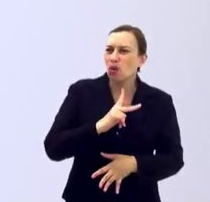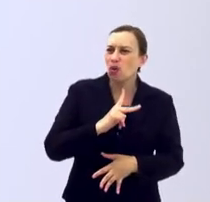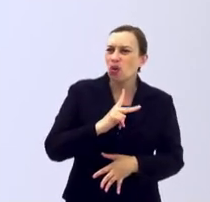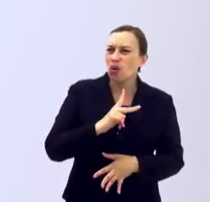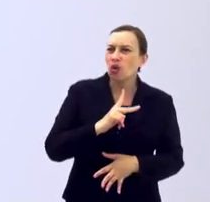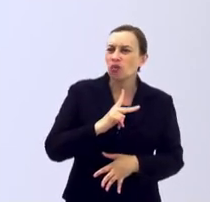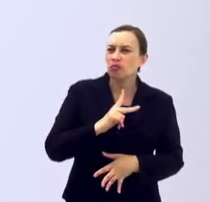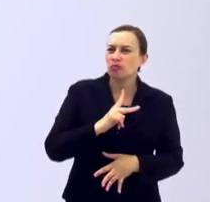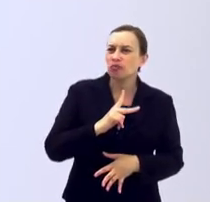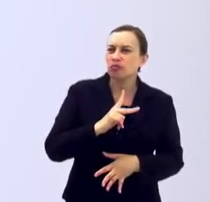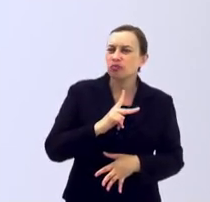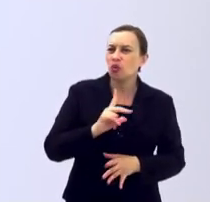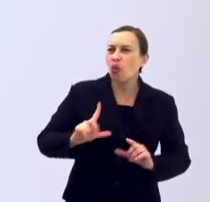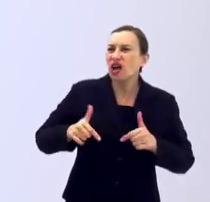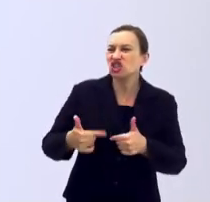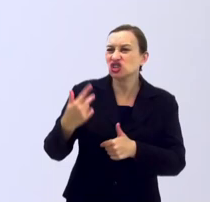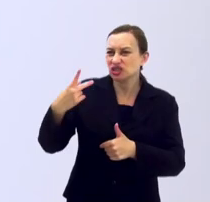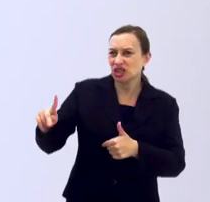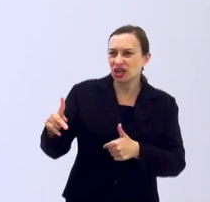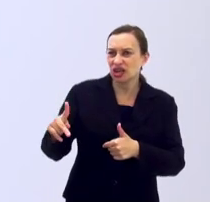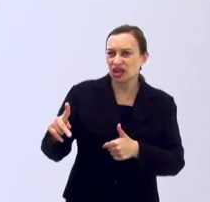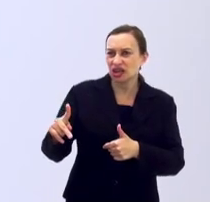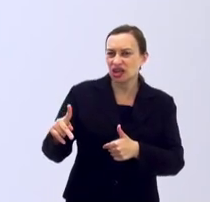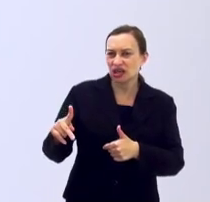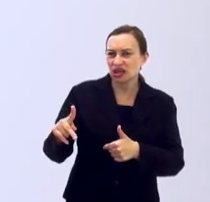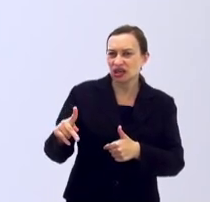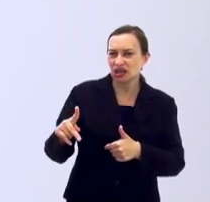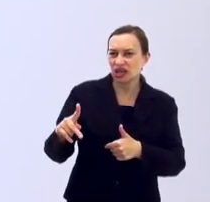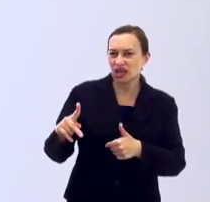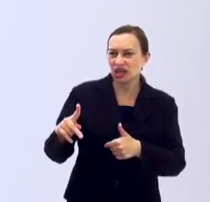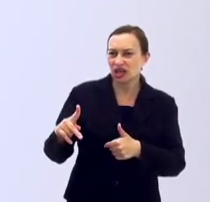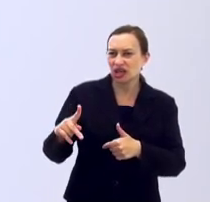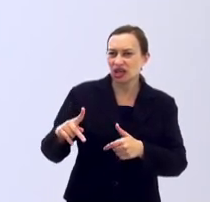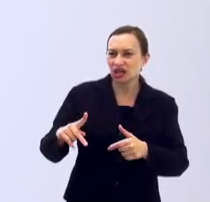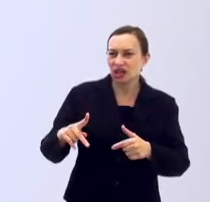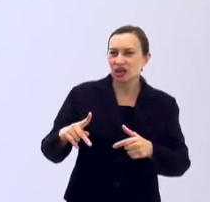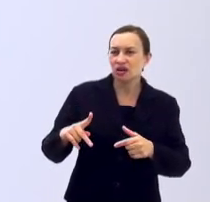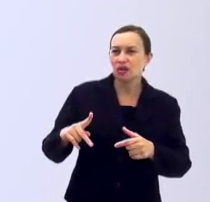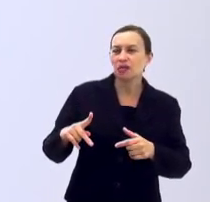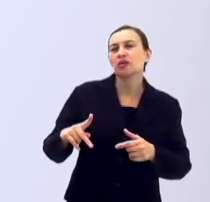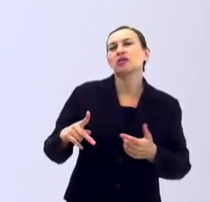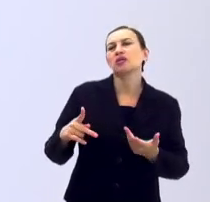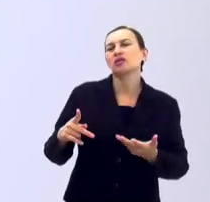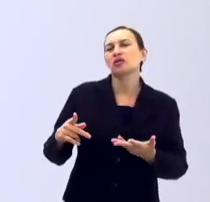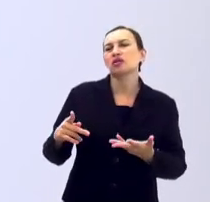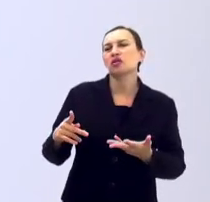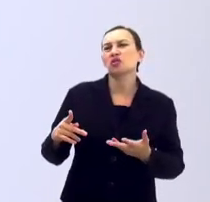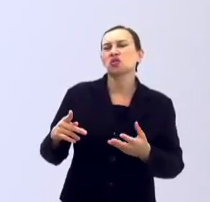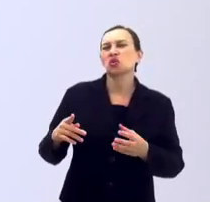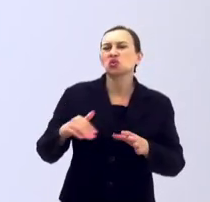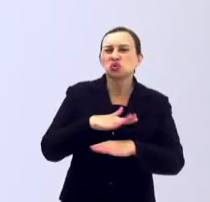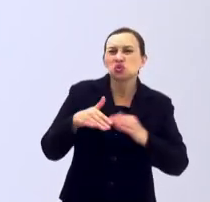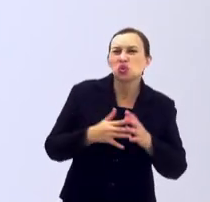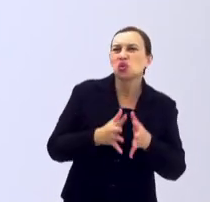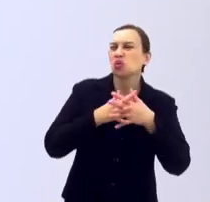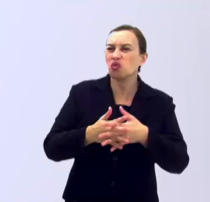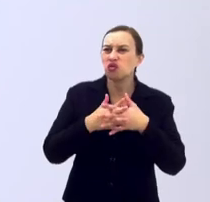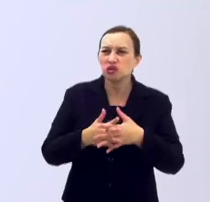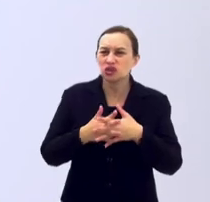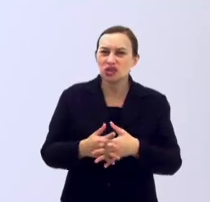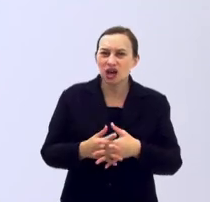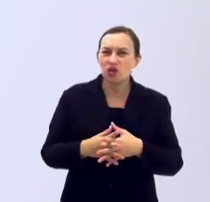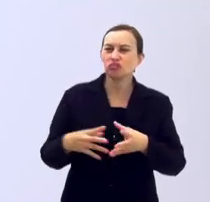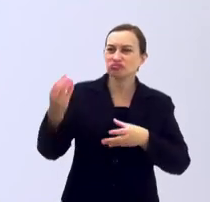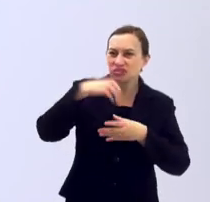própria ascensão dele ao poder foi através de um ato terrorista no Parlamento Europeu, que gerou toda aquela confusão política